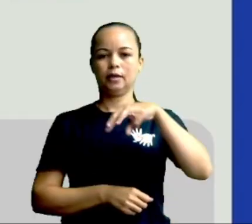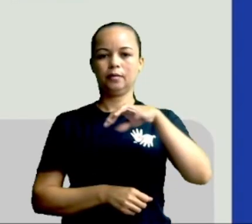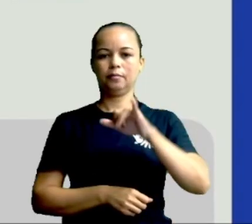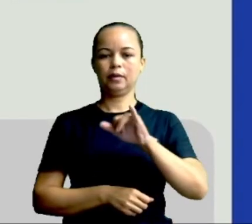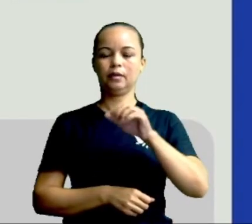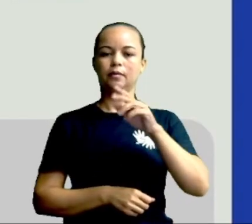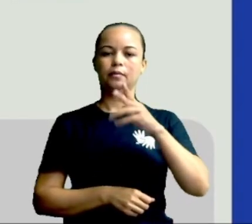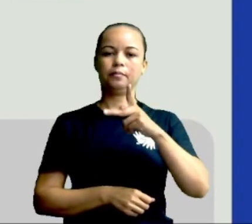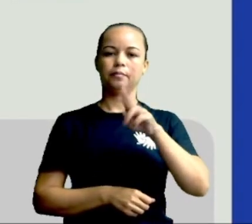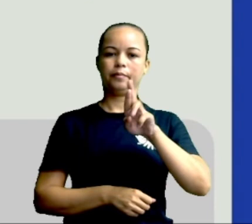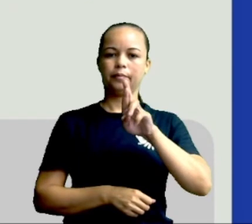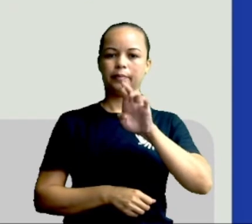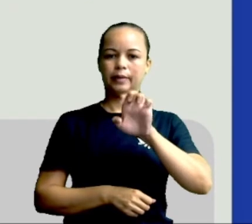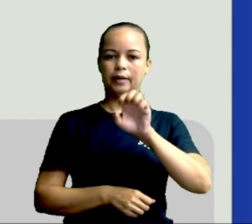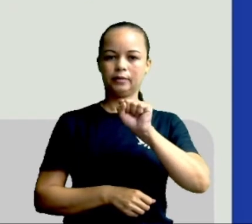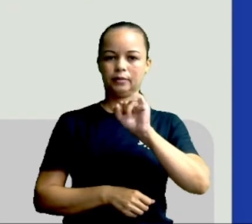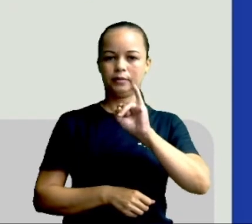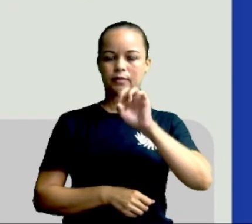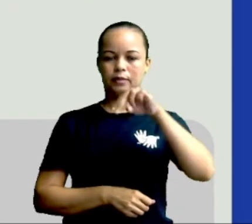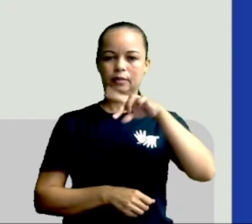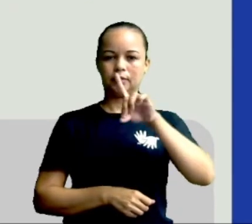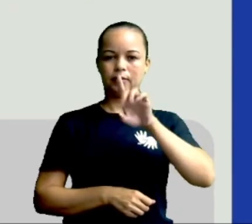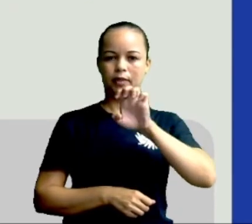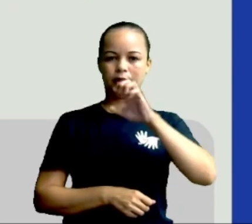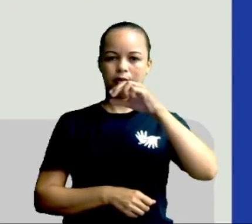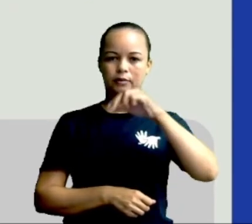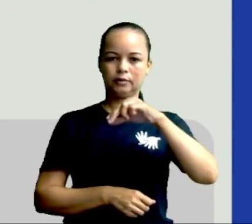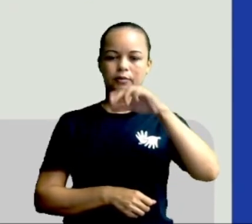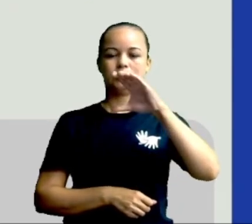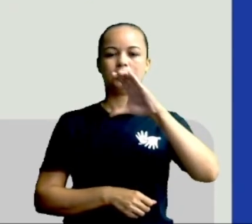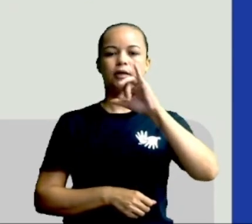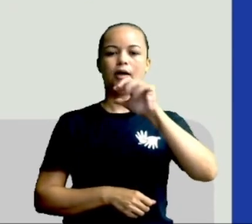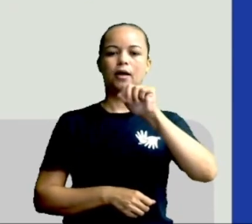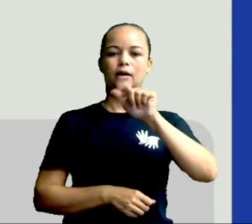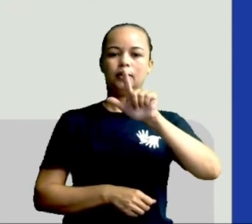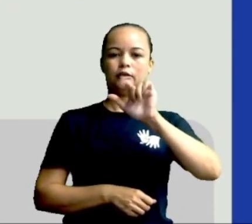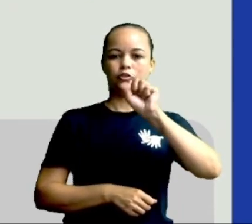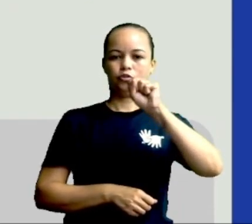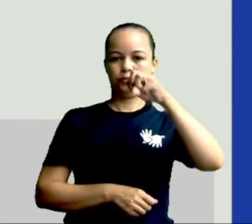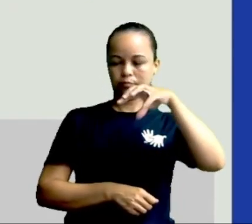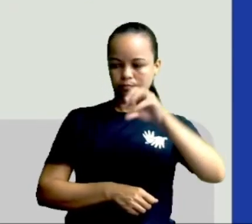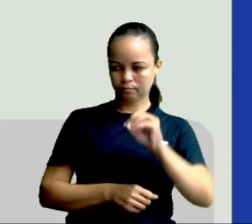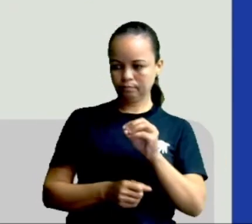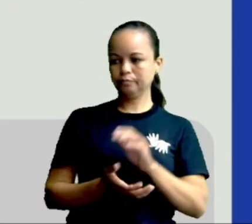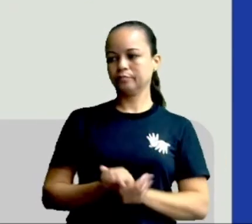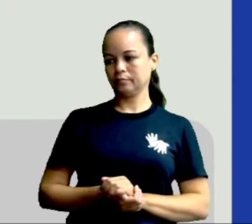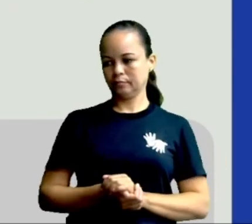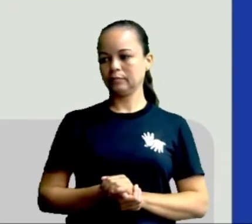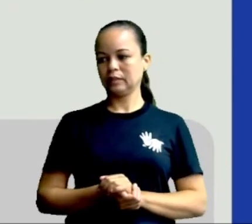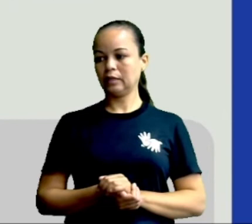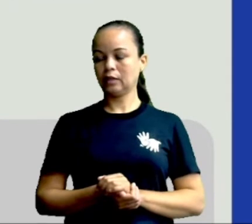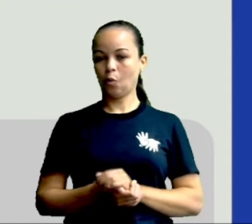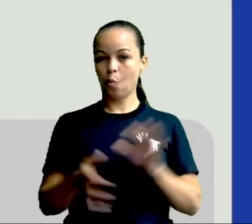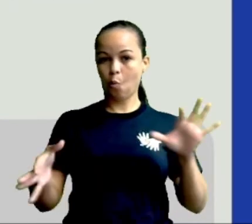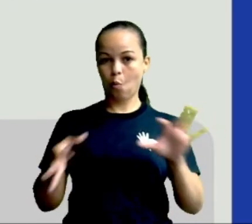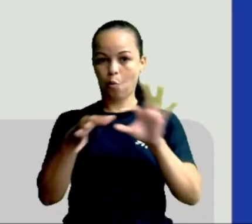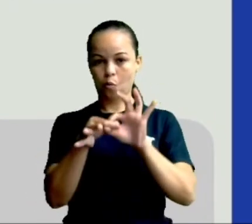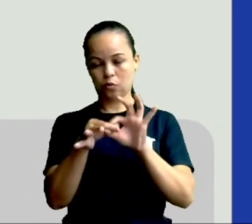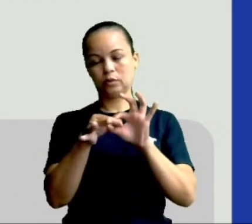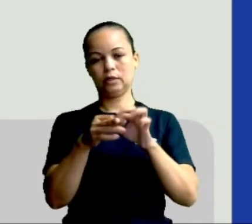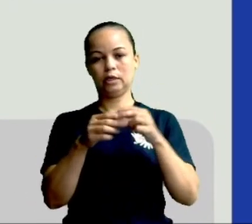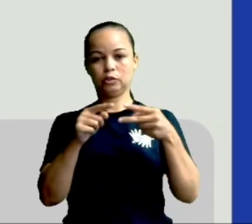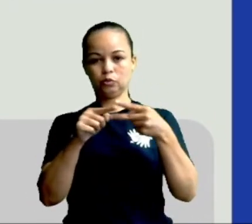semipresidencialista tá então esse sistema de governo Uni as duas características as